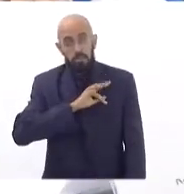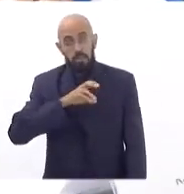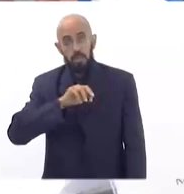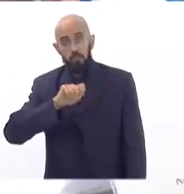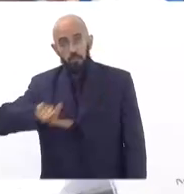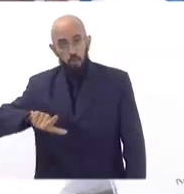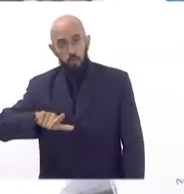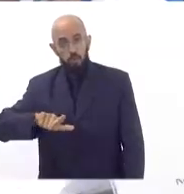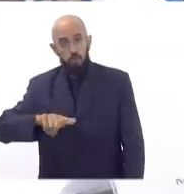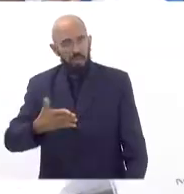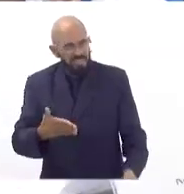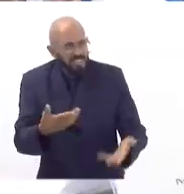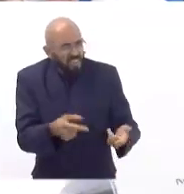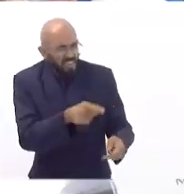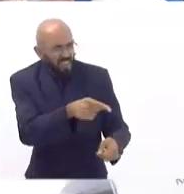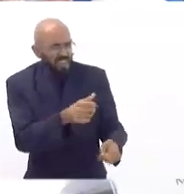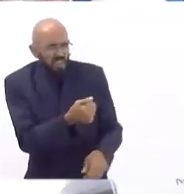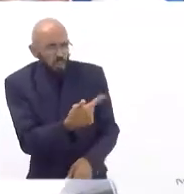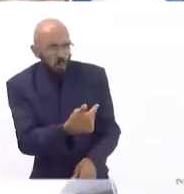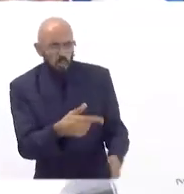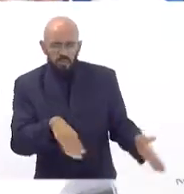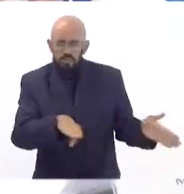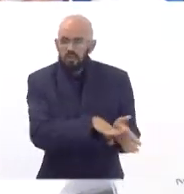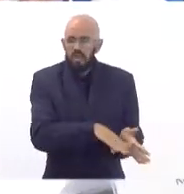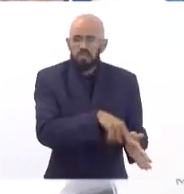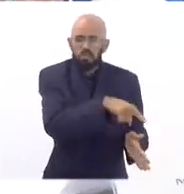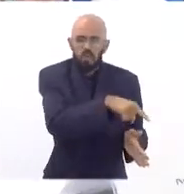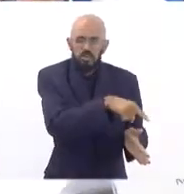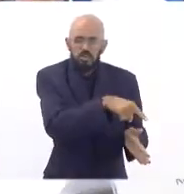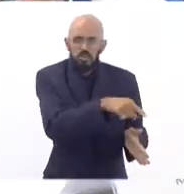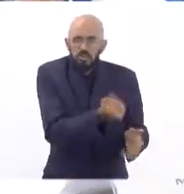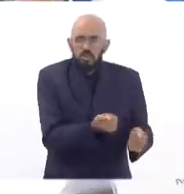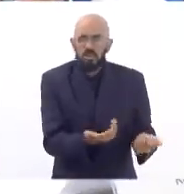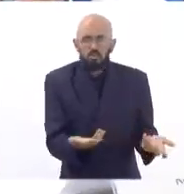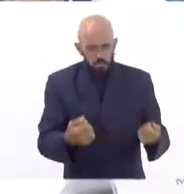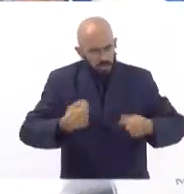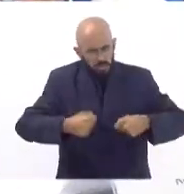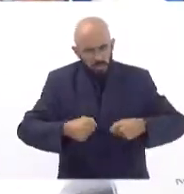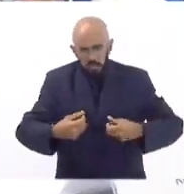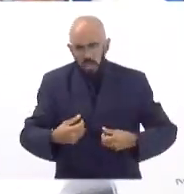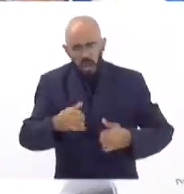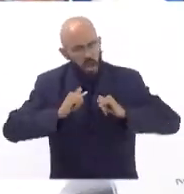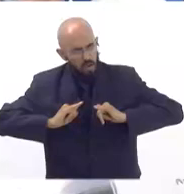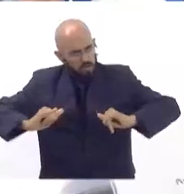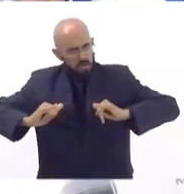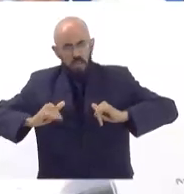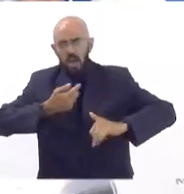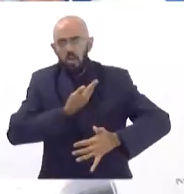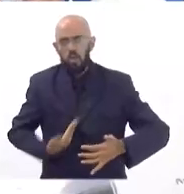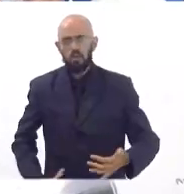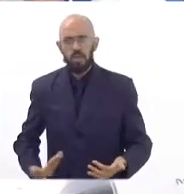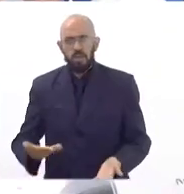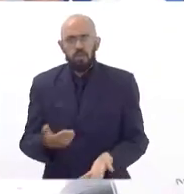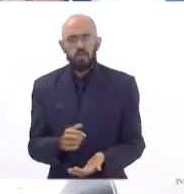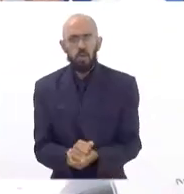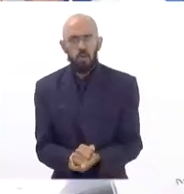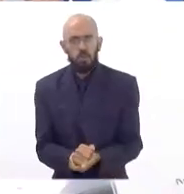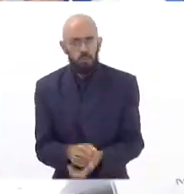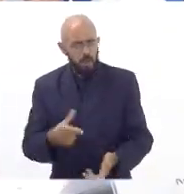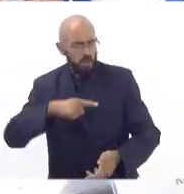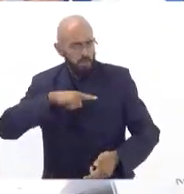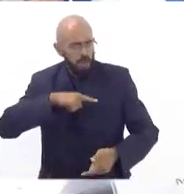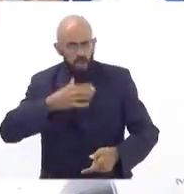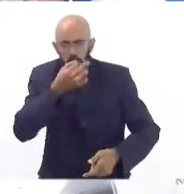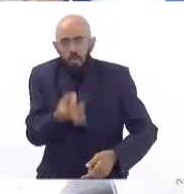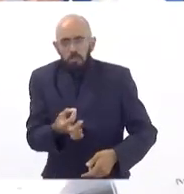de ter 12 Estações já é uma coisa tão significativa que deveria levar isso em conta ao Governador para que ele possa ter um